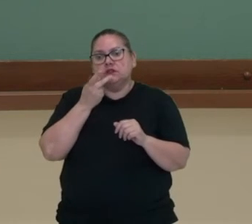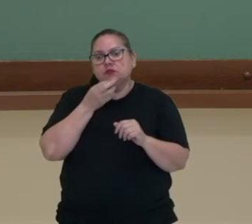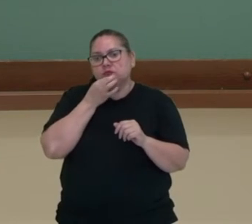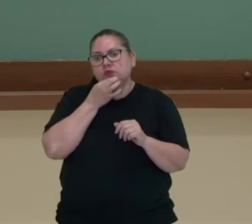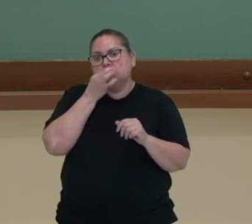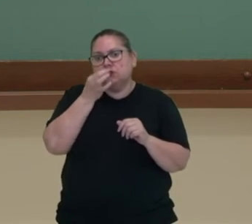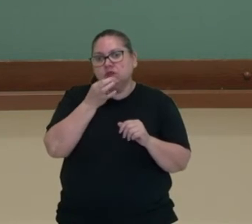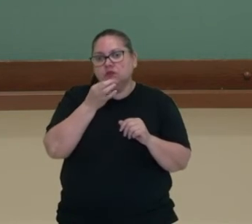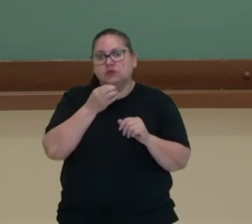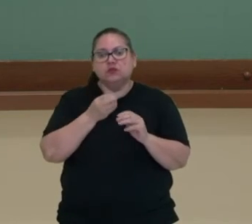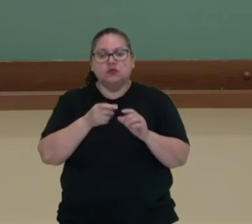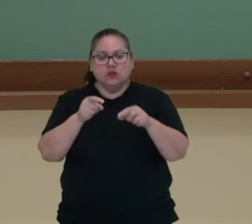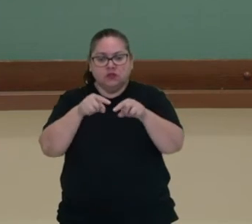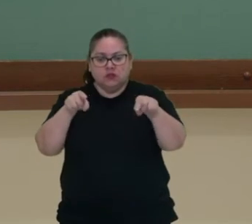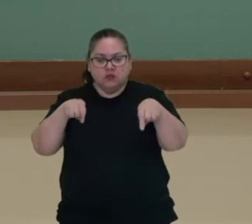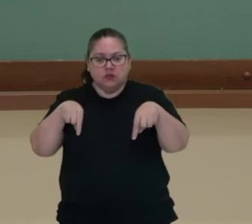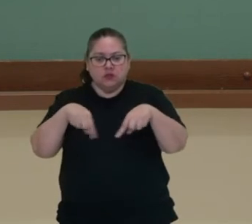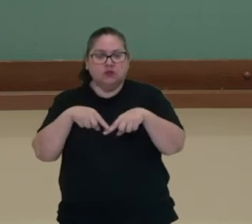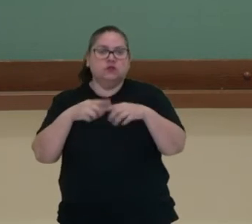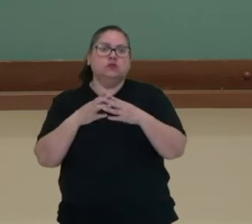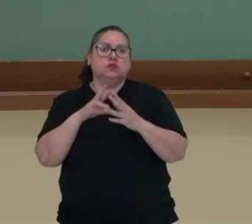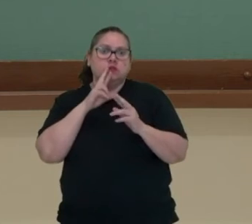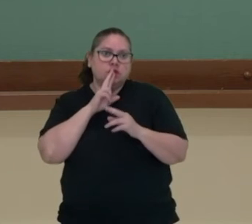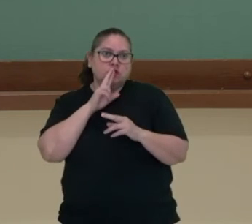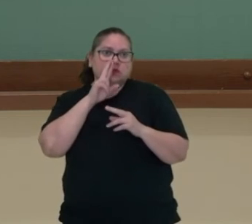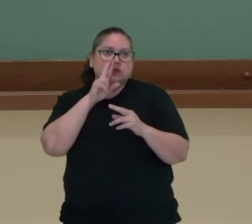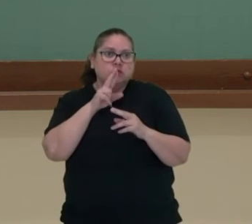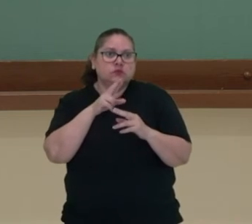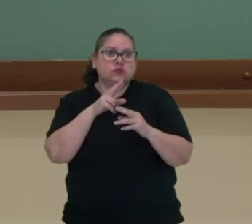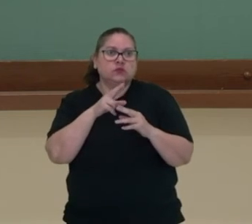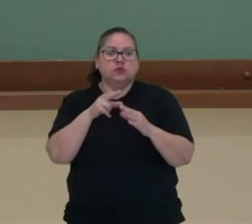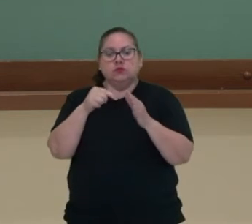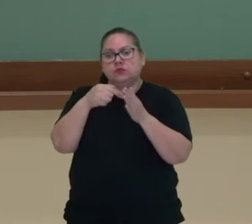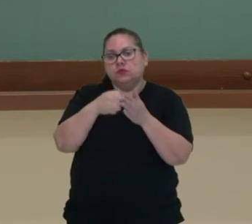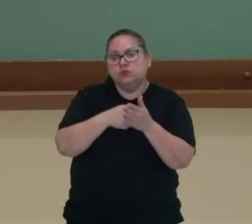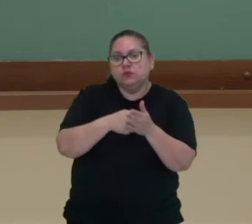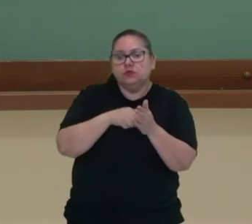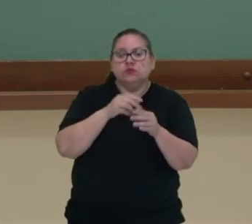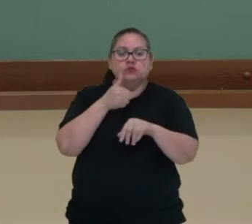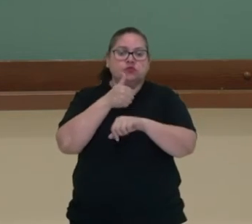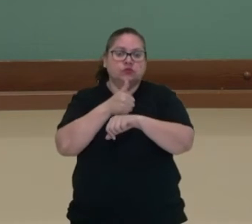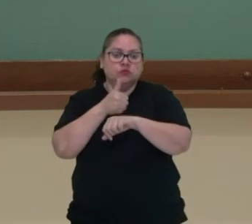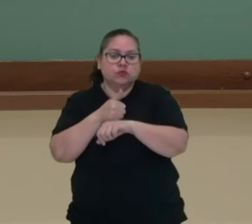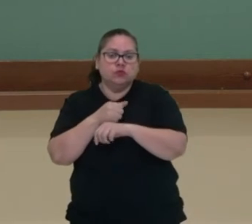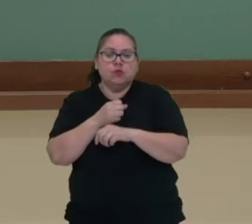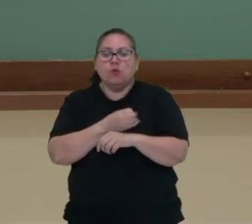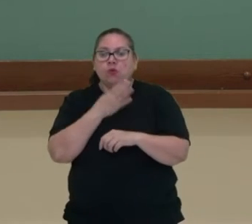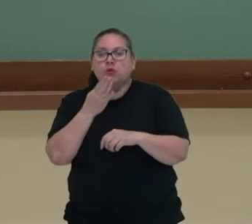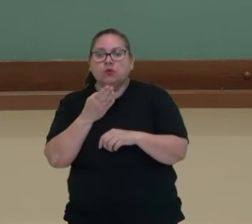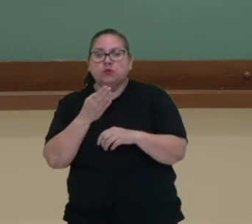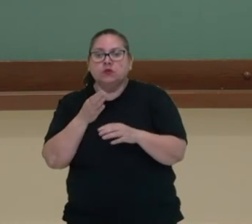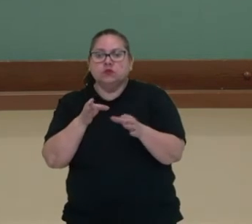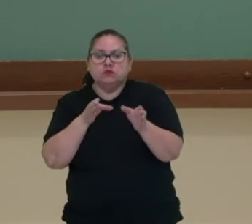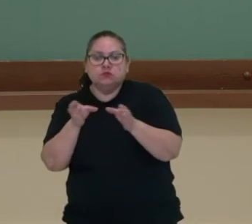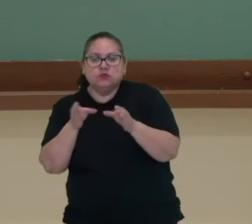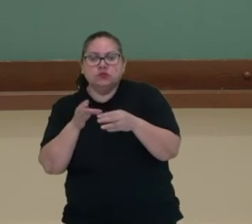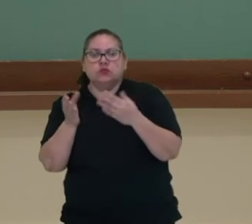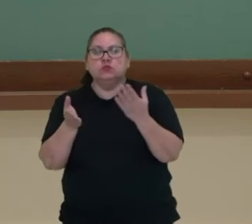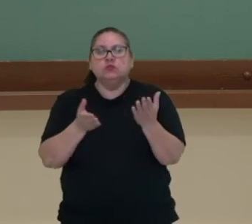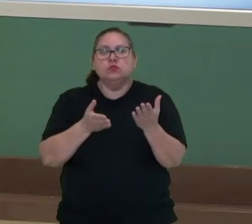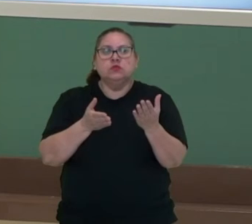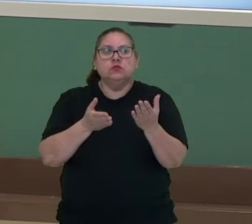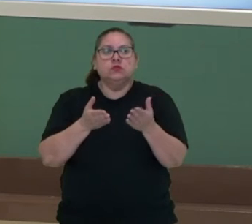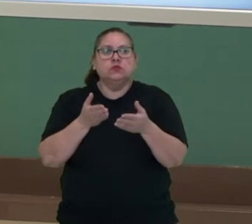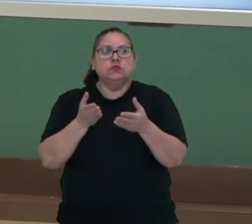assuntos referentes à classe, respondendo a consultas feitas pelo diretor ou pelo orientador educacional, né?